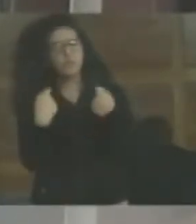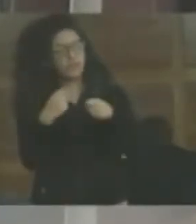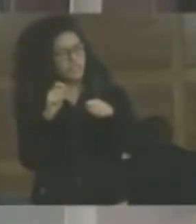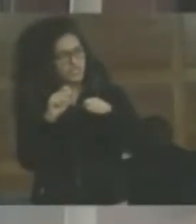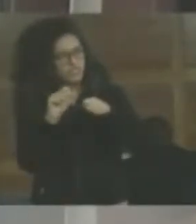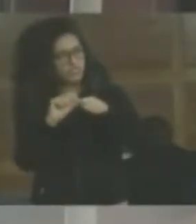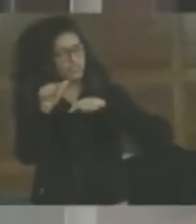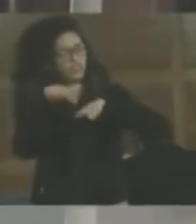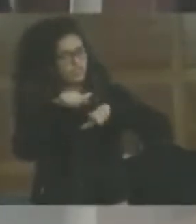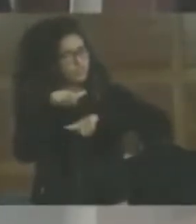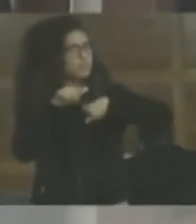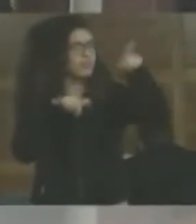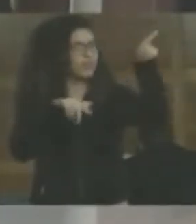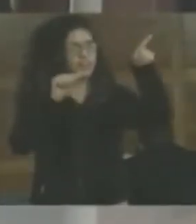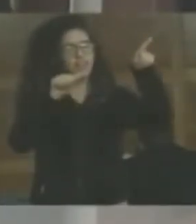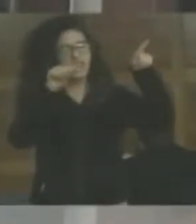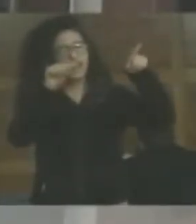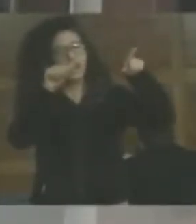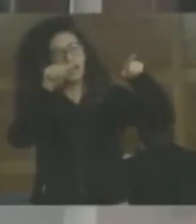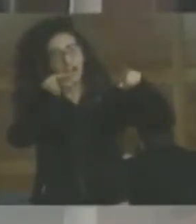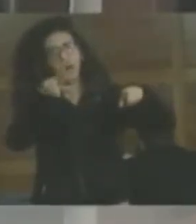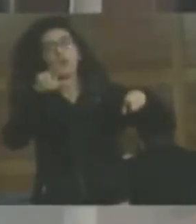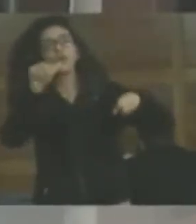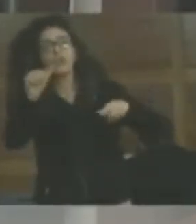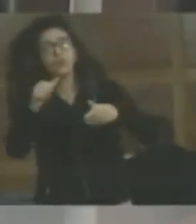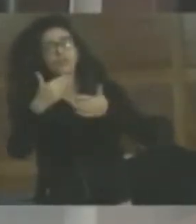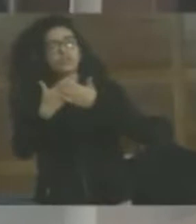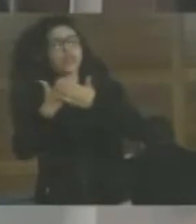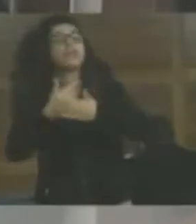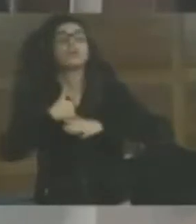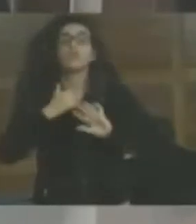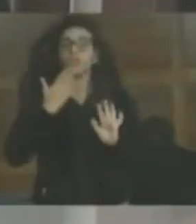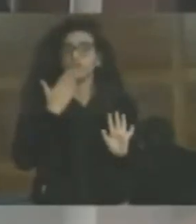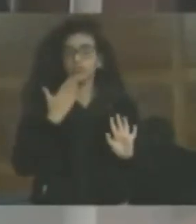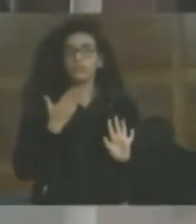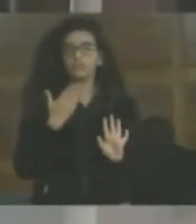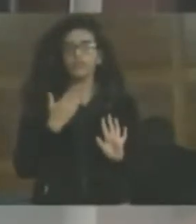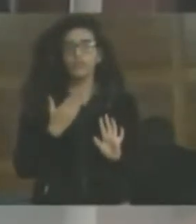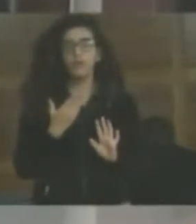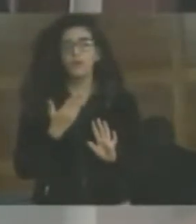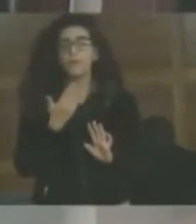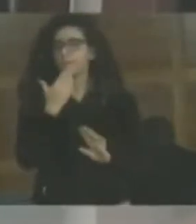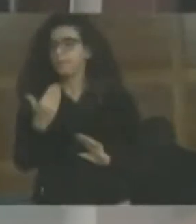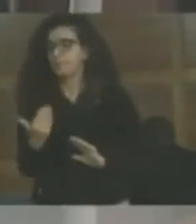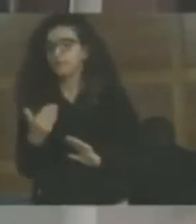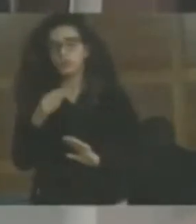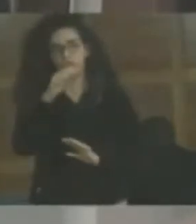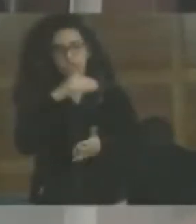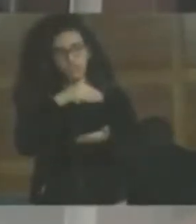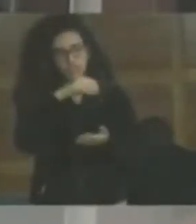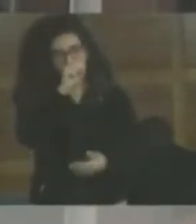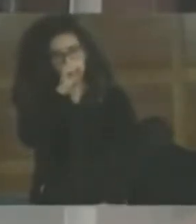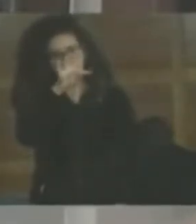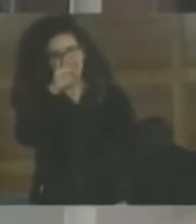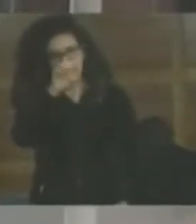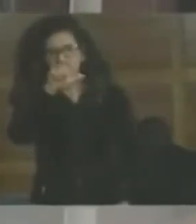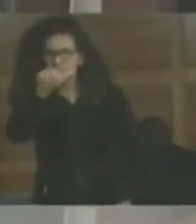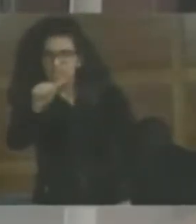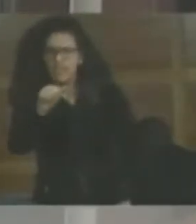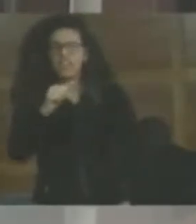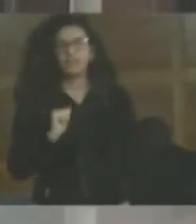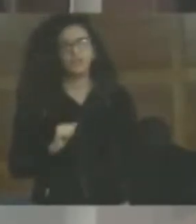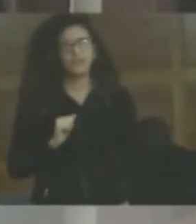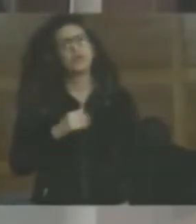dela lá na Escola Áurea Pires da Gama. Vou falar da Enel. E quero pedir agora aqui a Estela, vamos dar